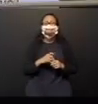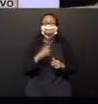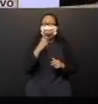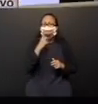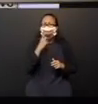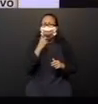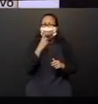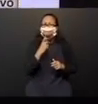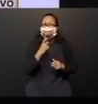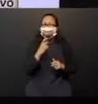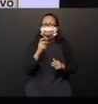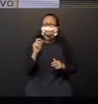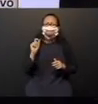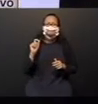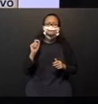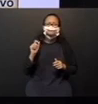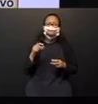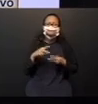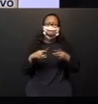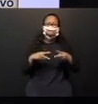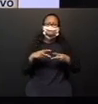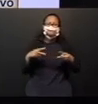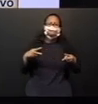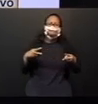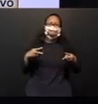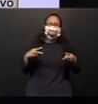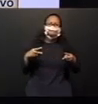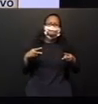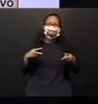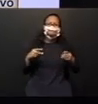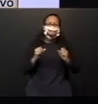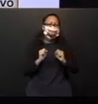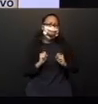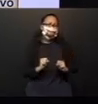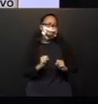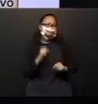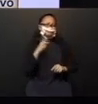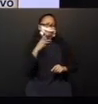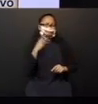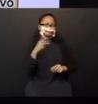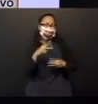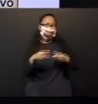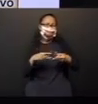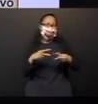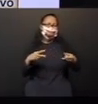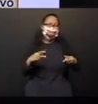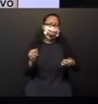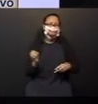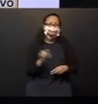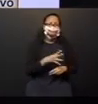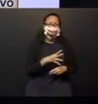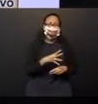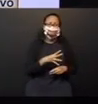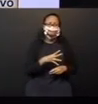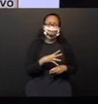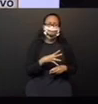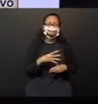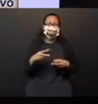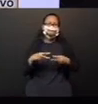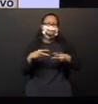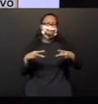outro adjetivo você daria ao lenço? Eu posso dizer que o lenço é novo? Eu posso dizer que o